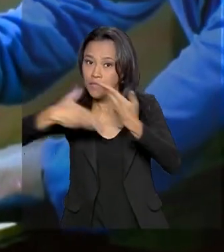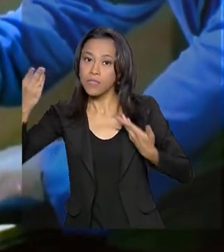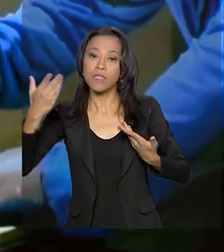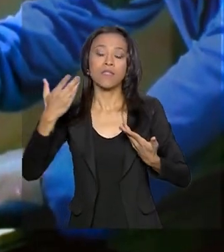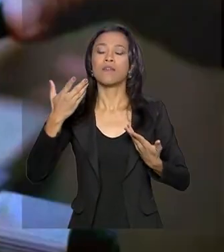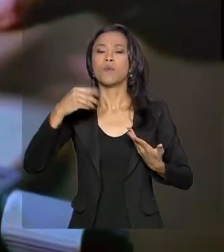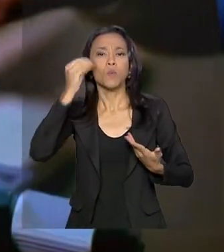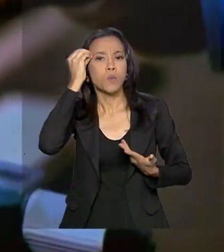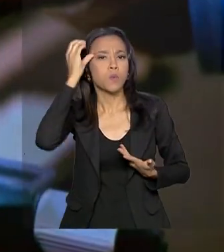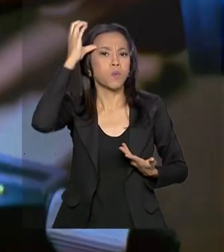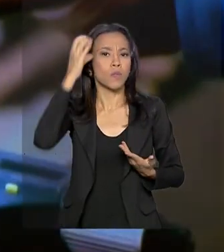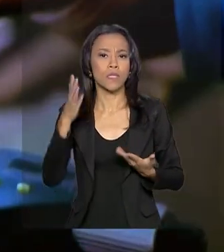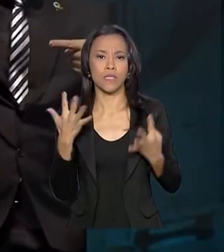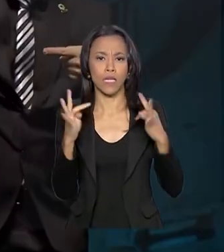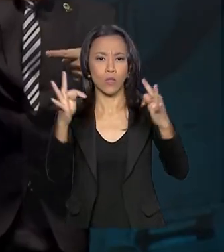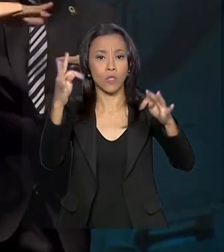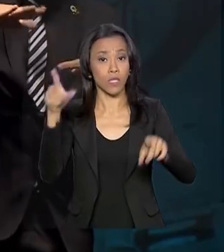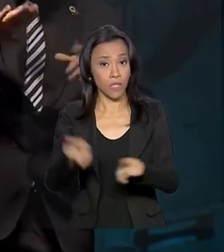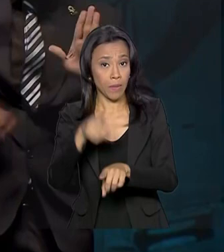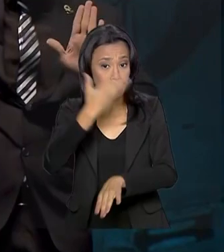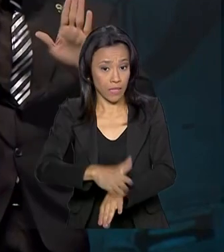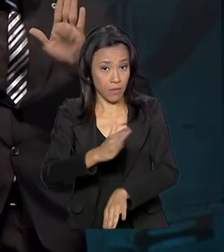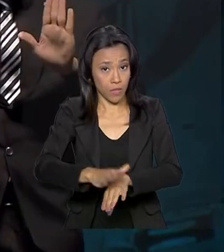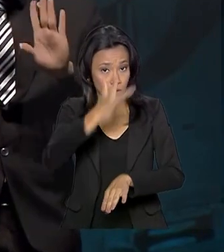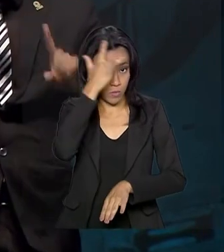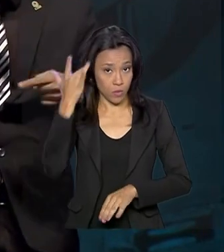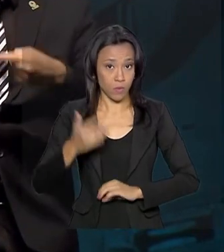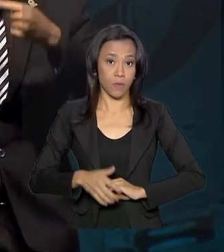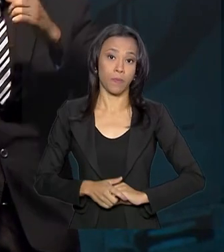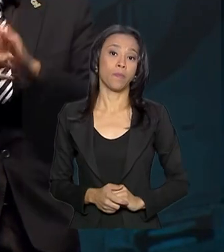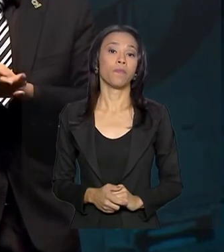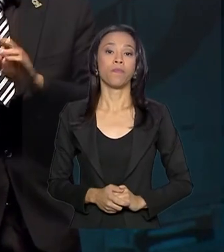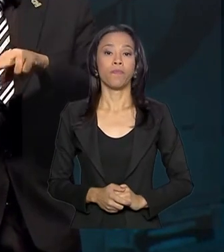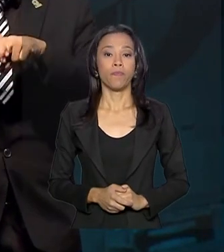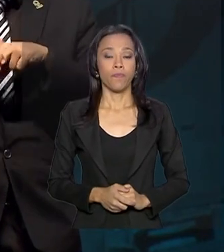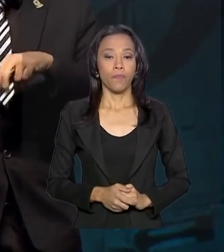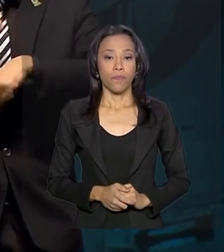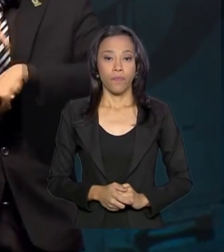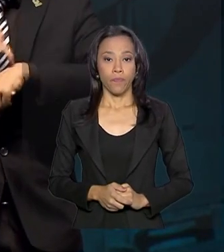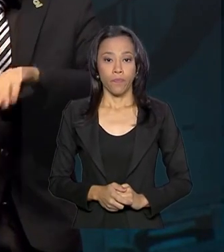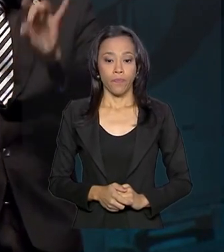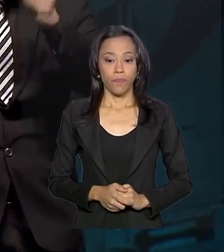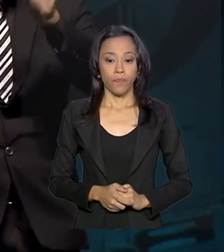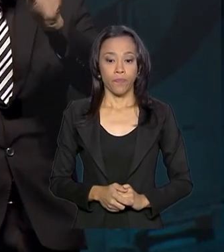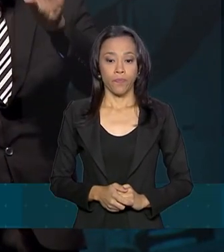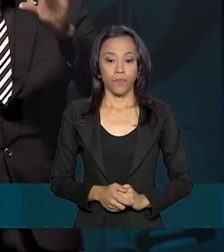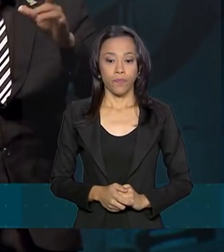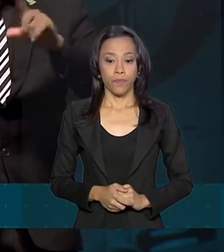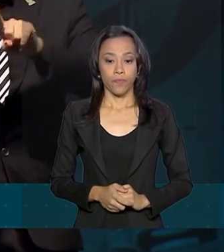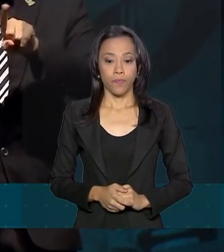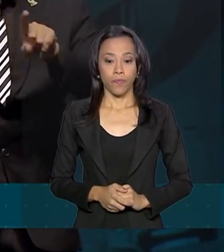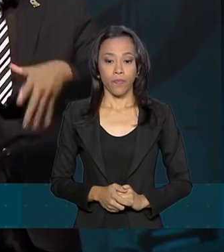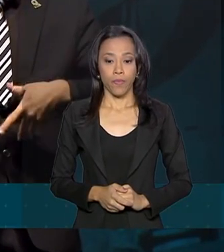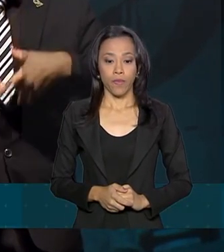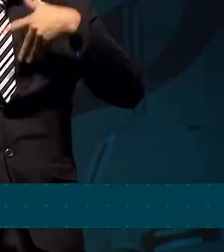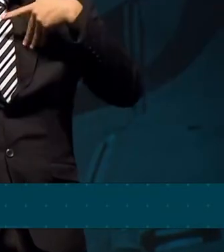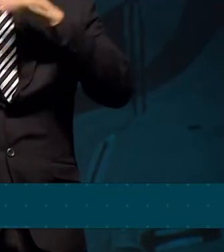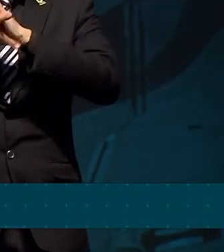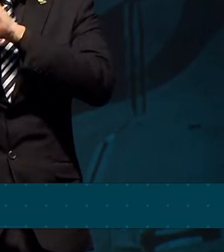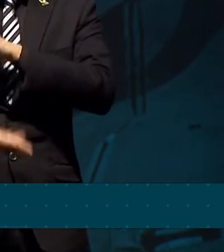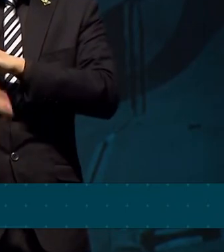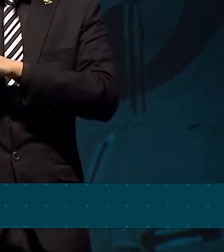e capacitação de pessoal. É um momento realmente muito especial e de grande orgulho para a Marinha do